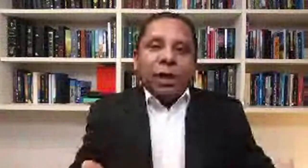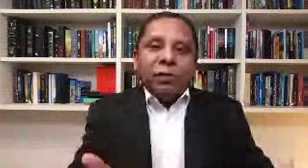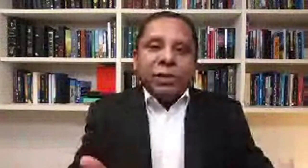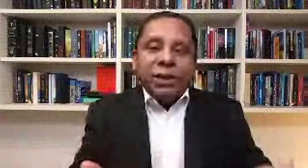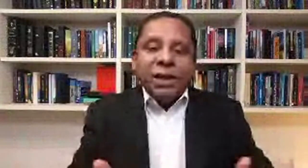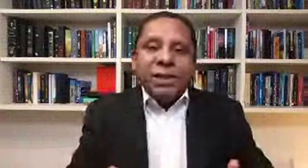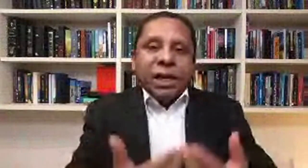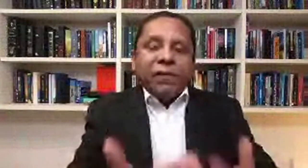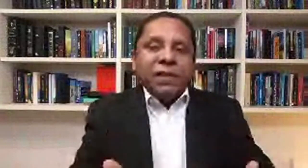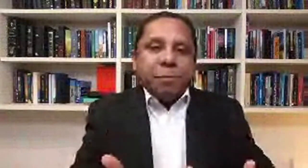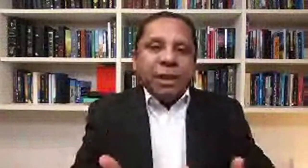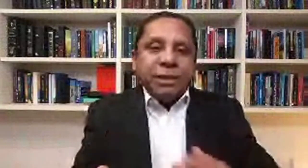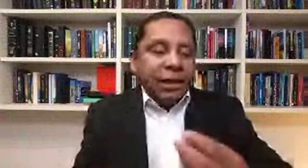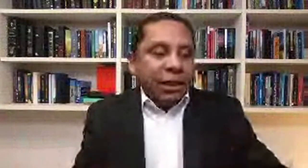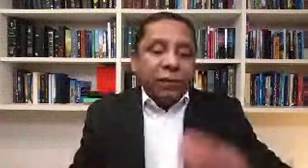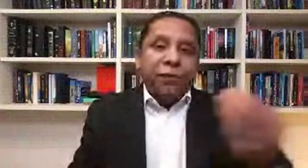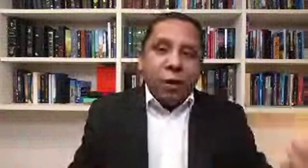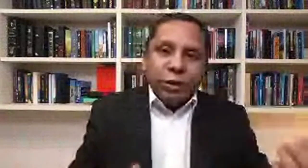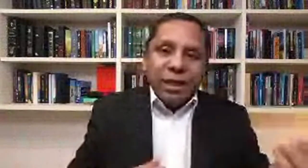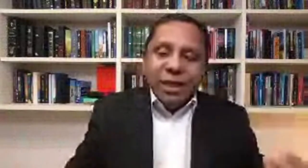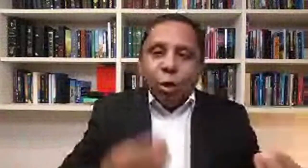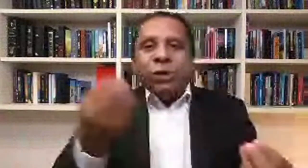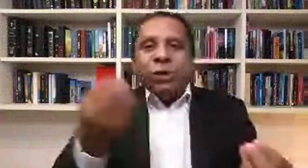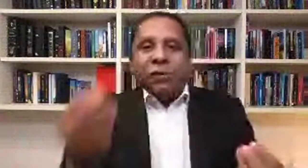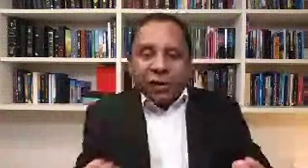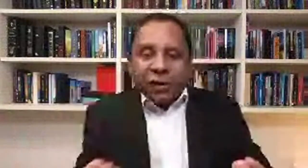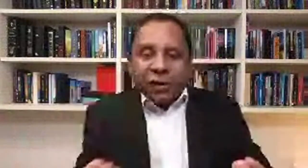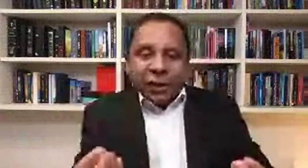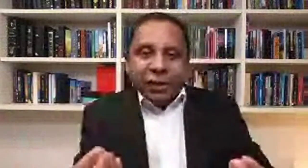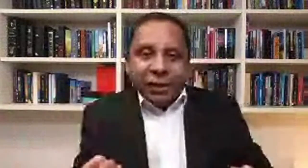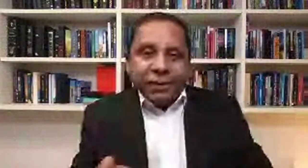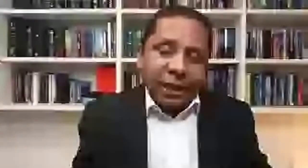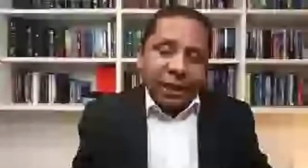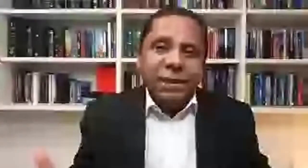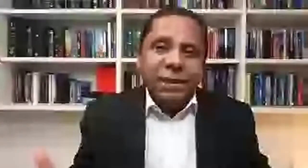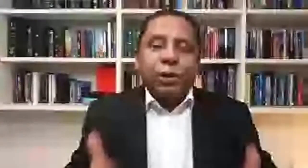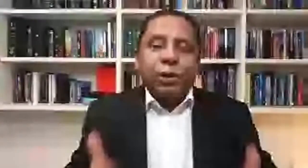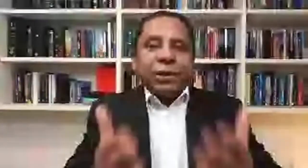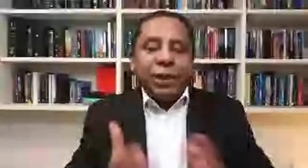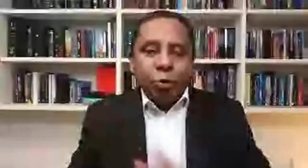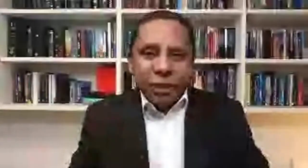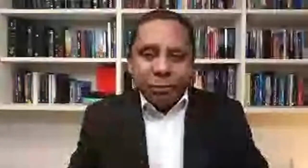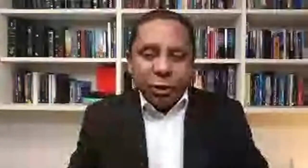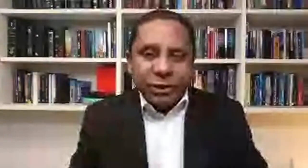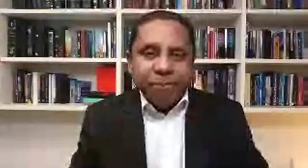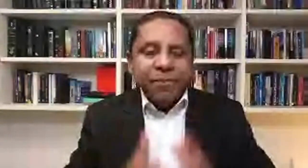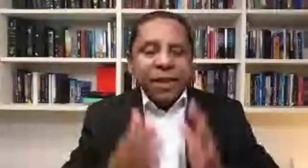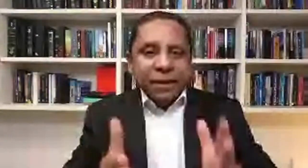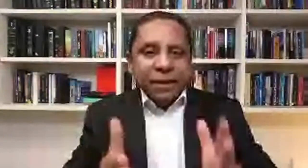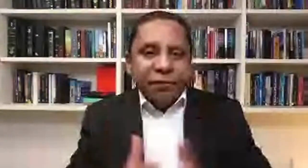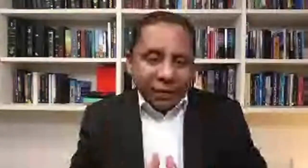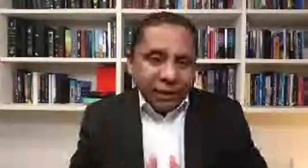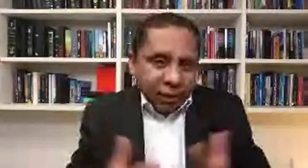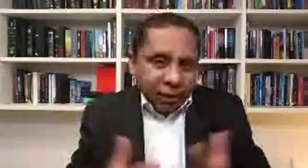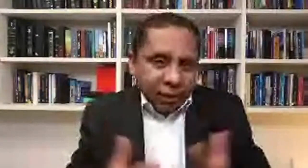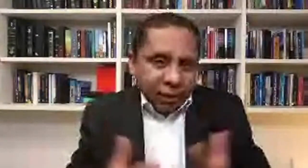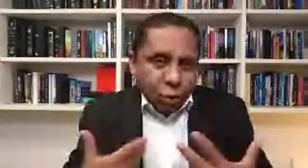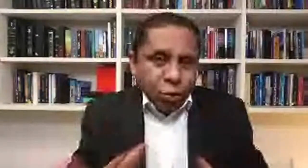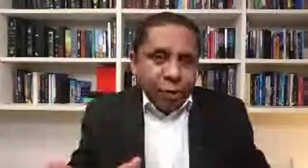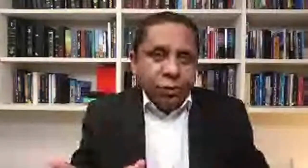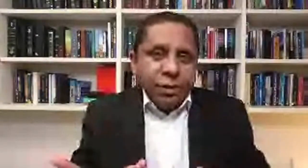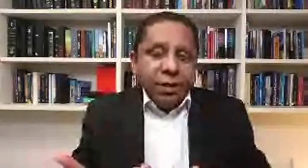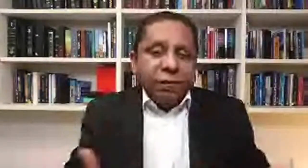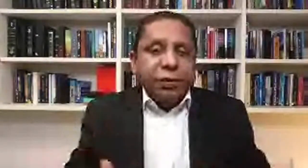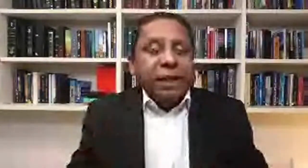eu perguntar a você, você quer fazer parte da igreja falsa ou da verdadeira? Porque eu já sei sua resposta. É da verdadeira, como